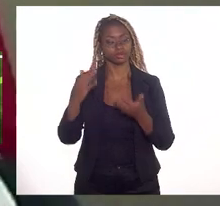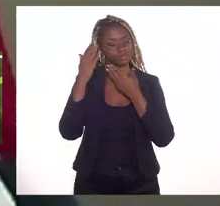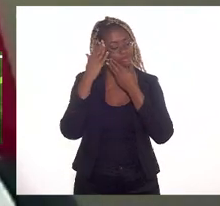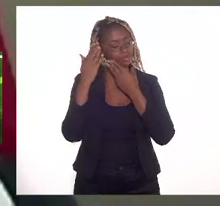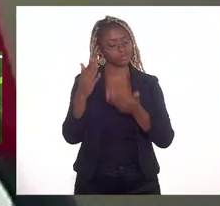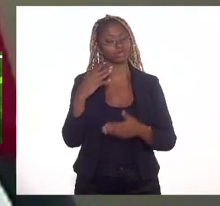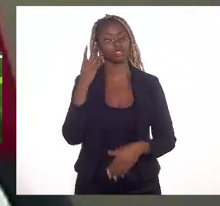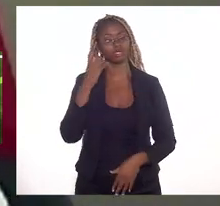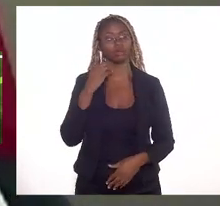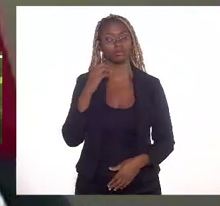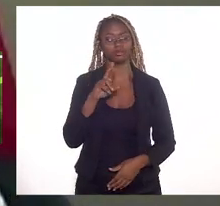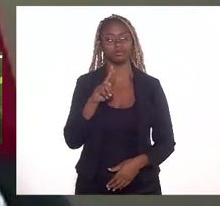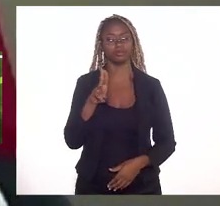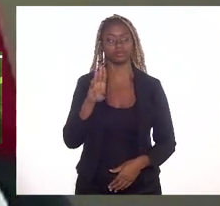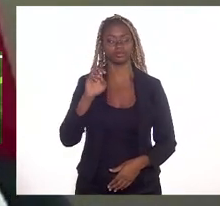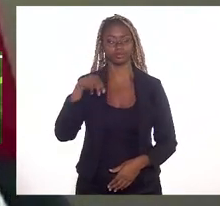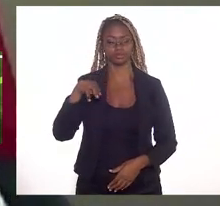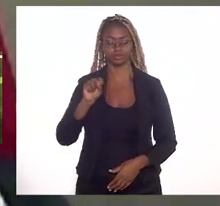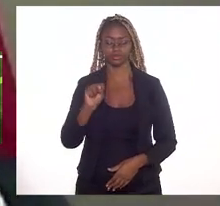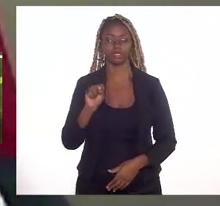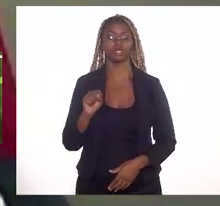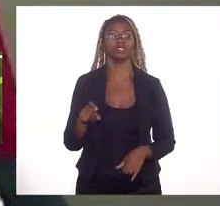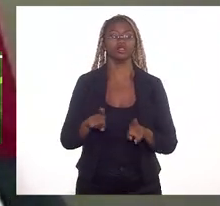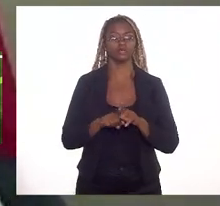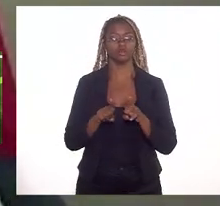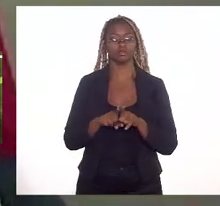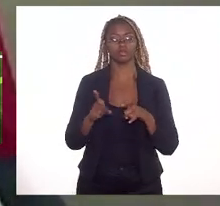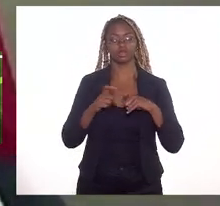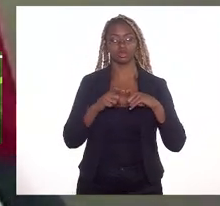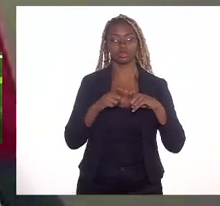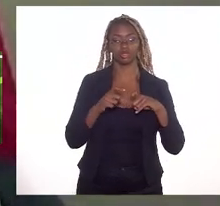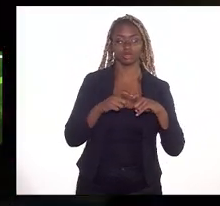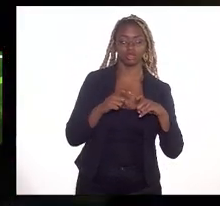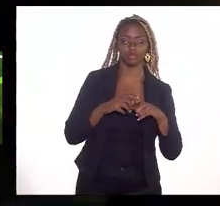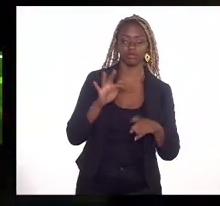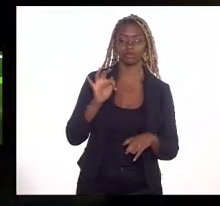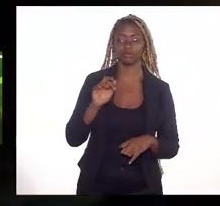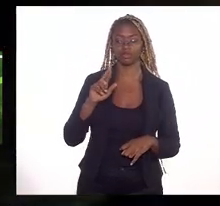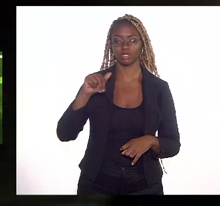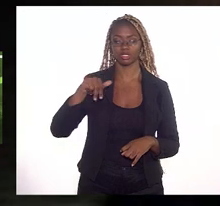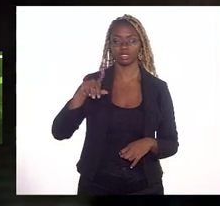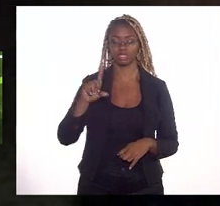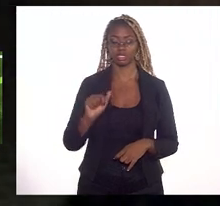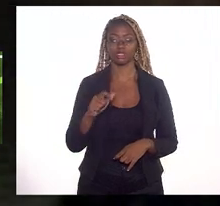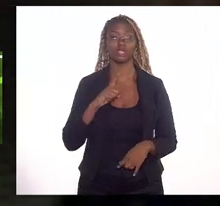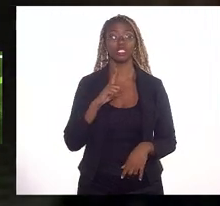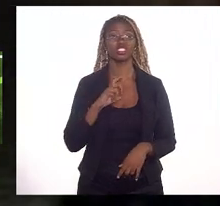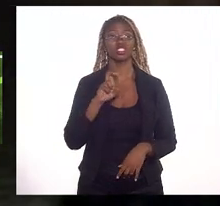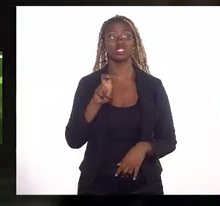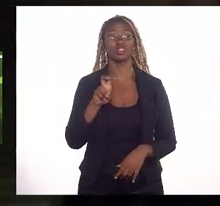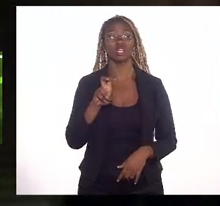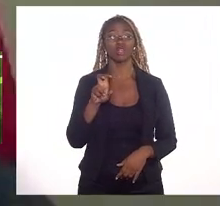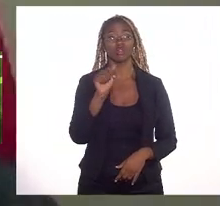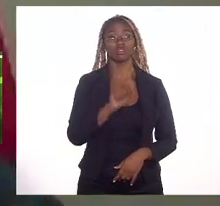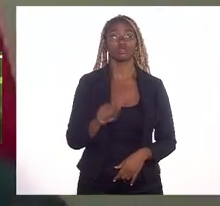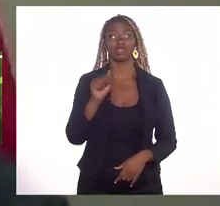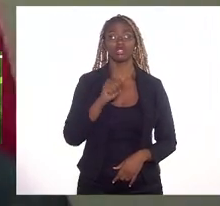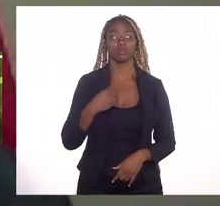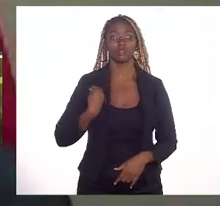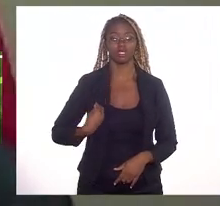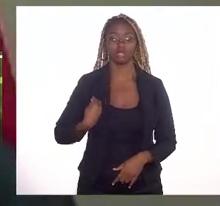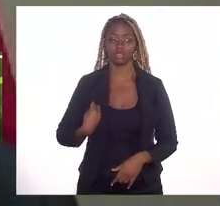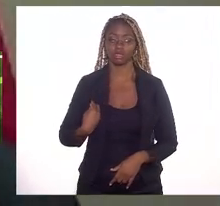deputado Rubens Montempo, ao doutor Luiz Fernando e à doutora Fernanda, nós temos 5 associações aqui presentes que eu queria que, pelo